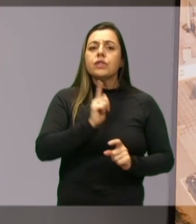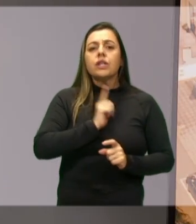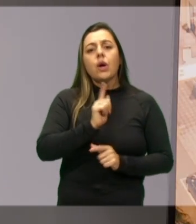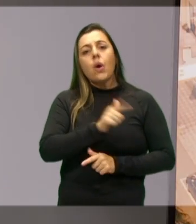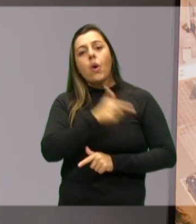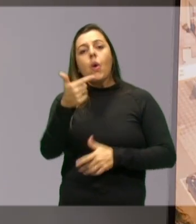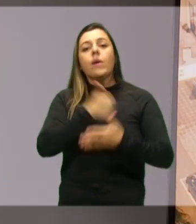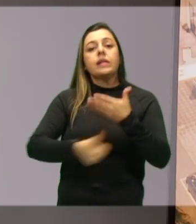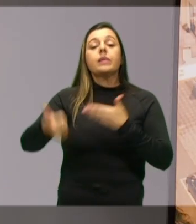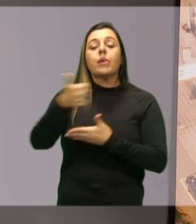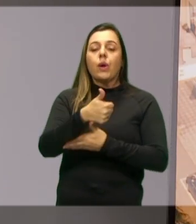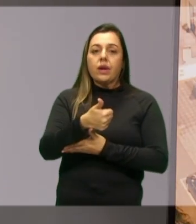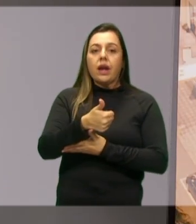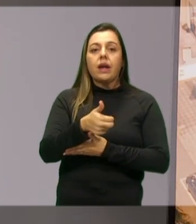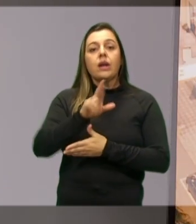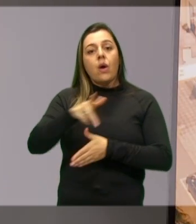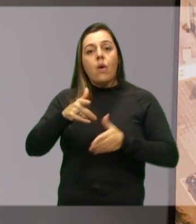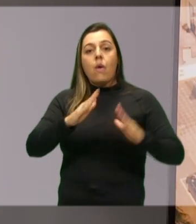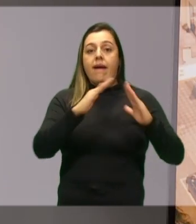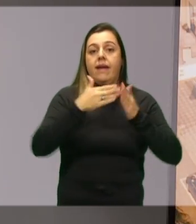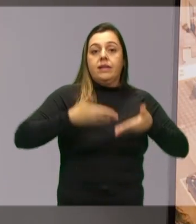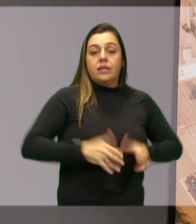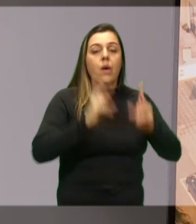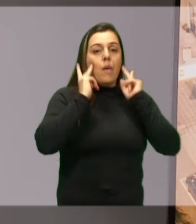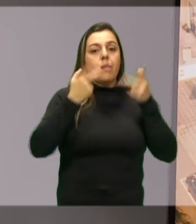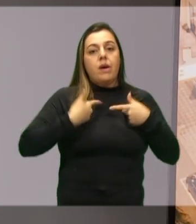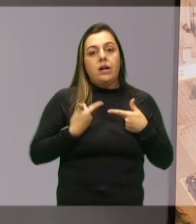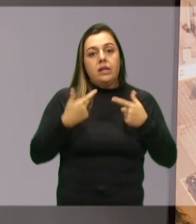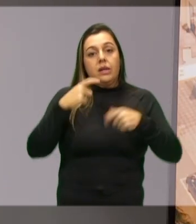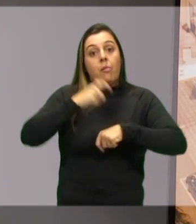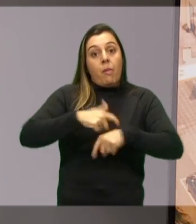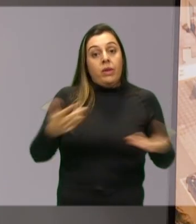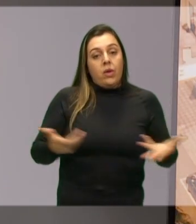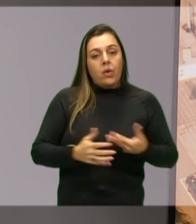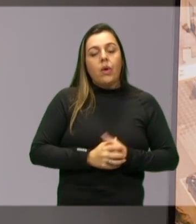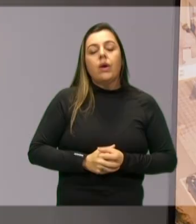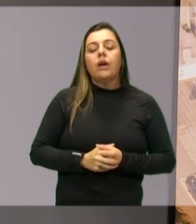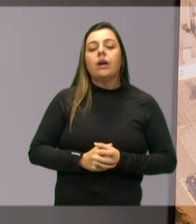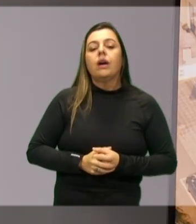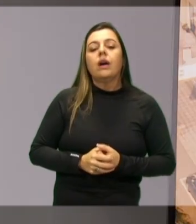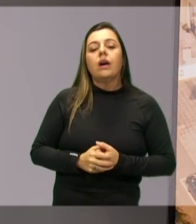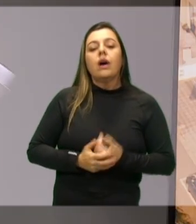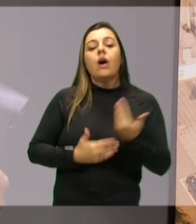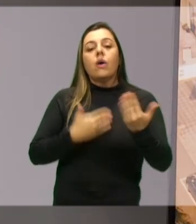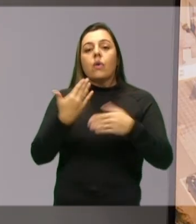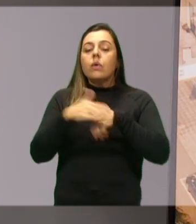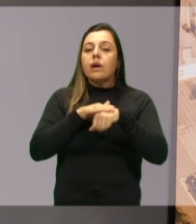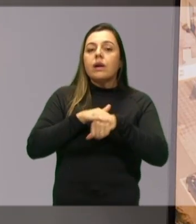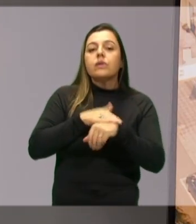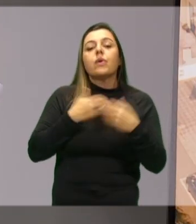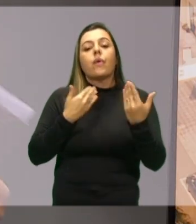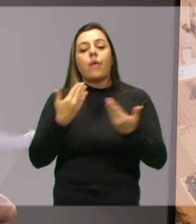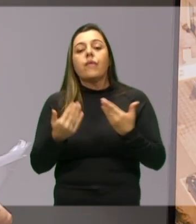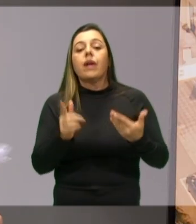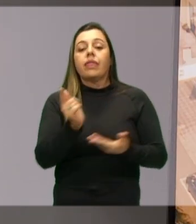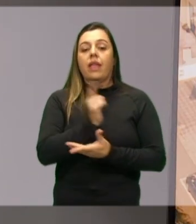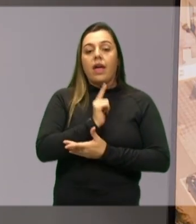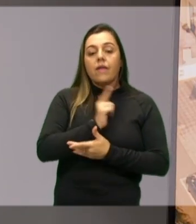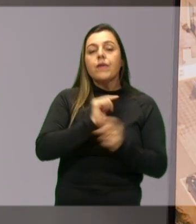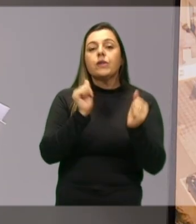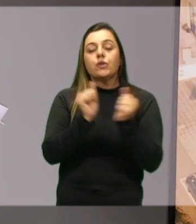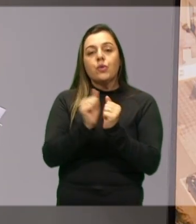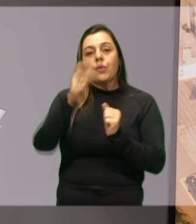outras prioridades e não a maternidade humanizada neste momento. Com esse diálogo que você teve